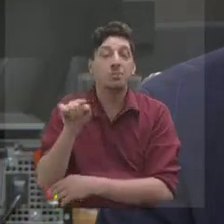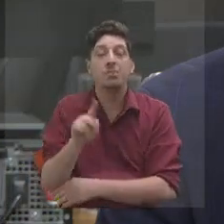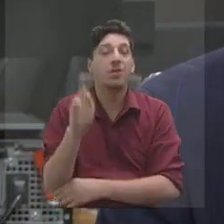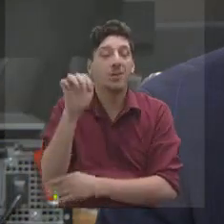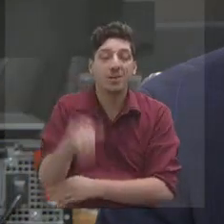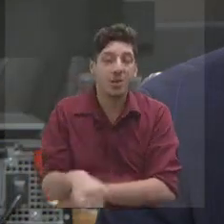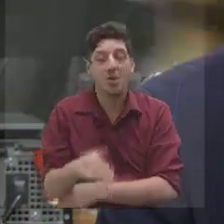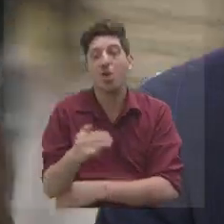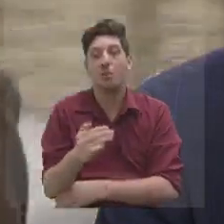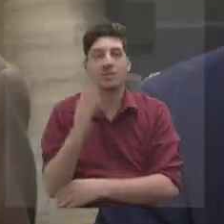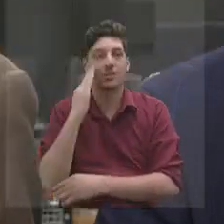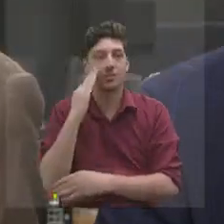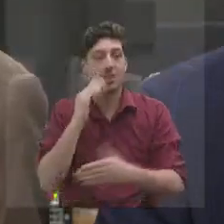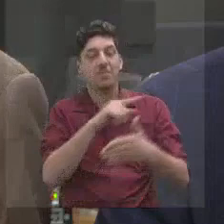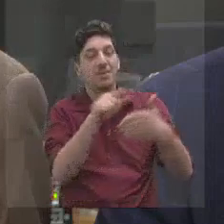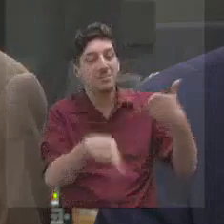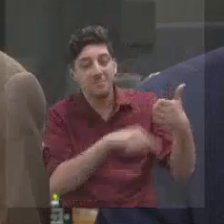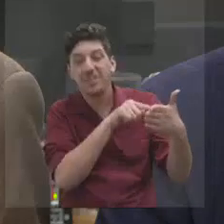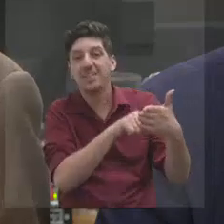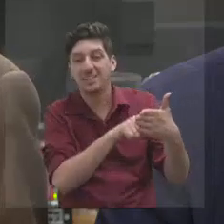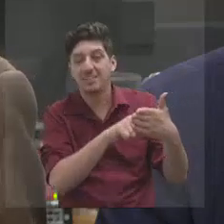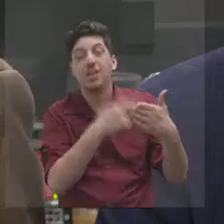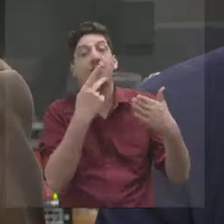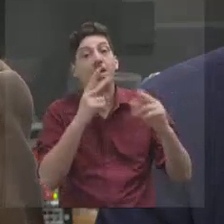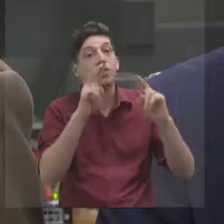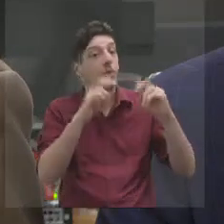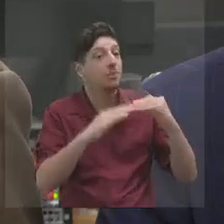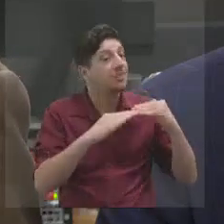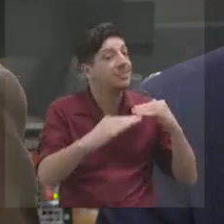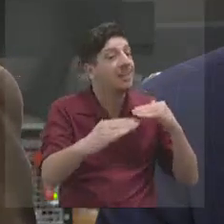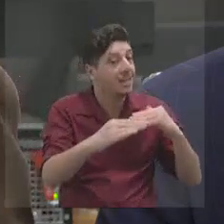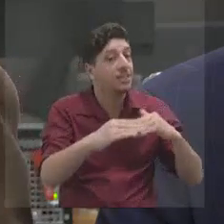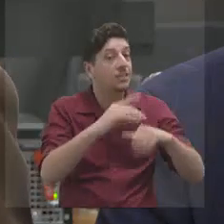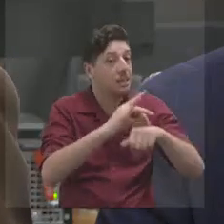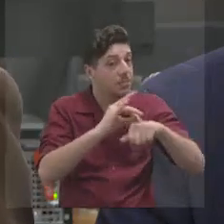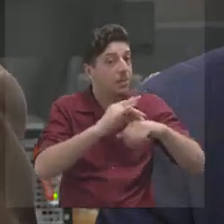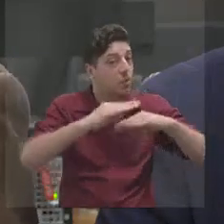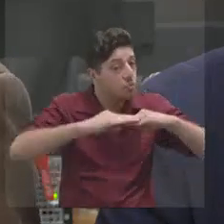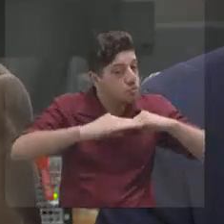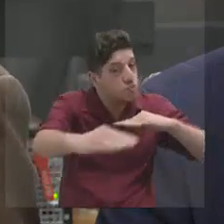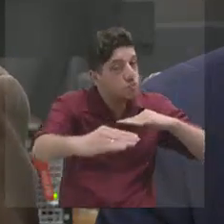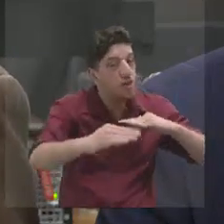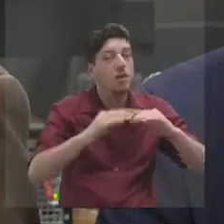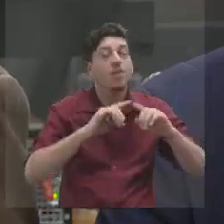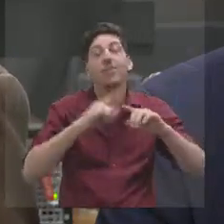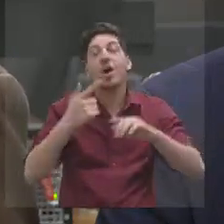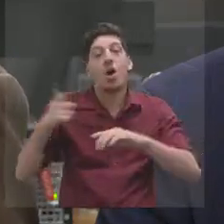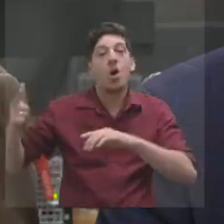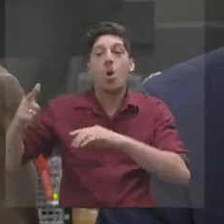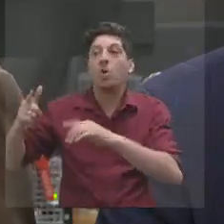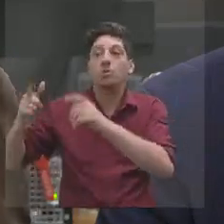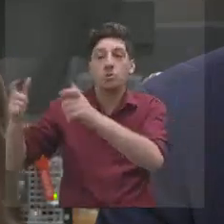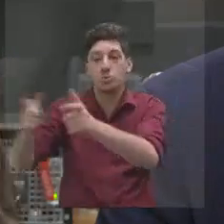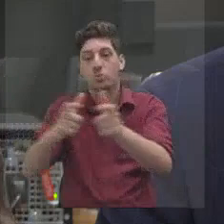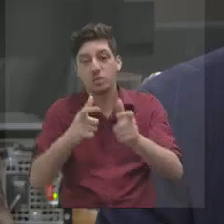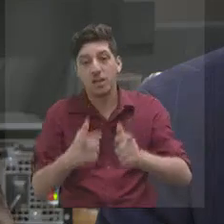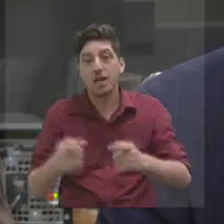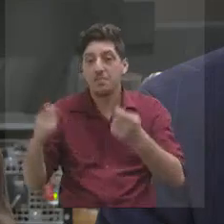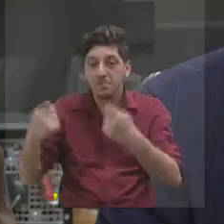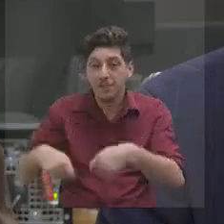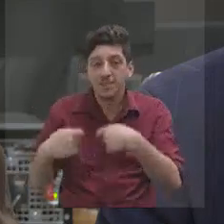que interligo isso de estradas pavimentadas né Sem contar necessidade de outros trechos de pavimentação que